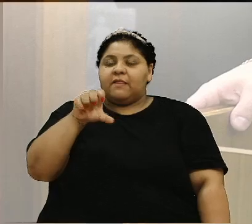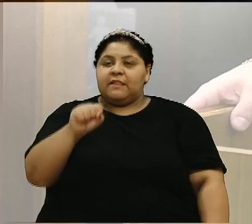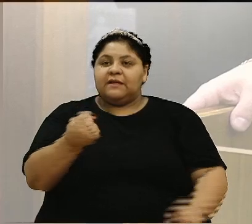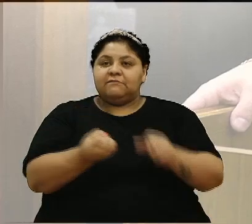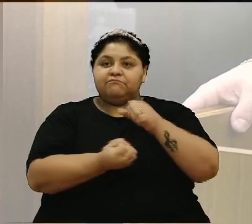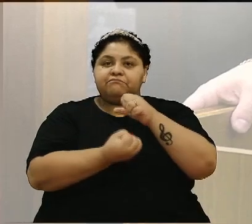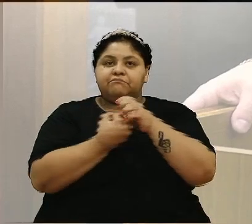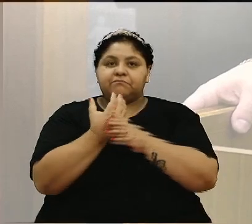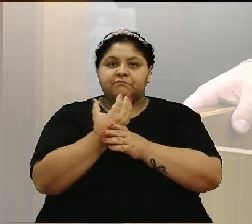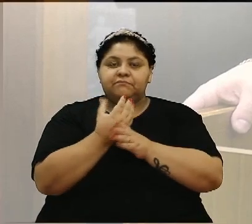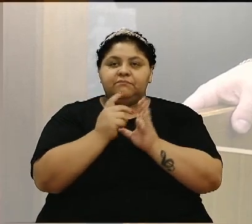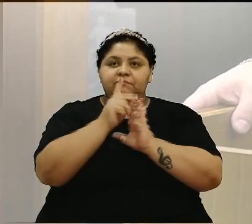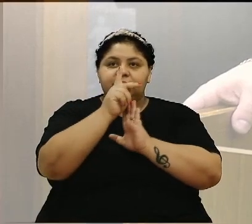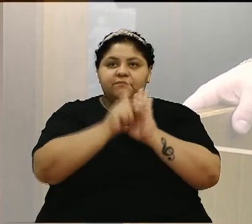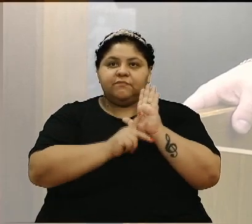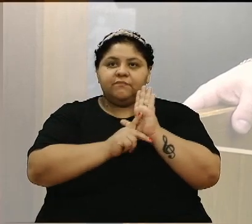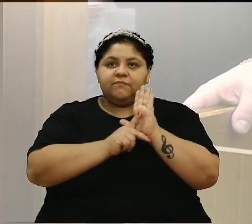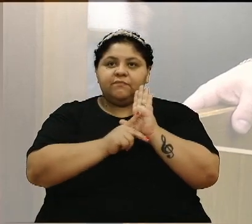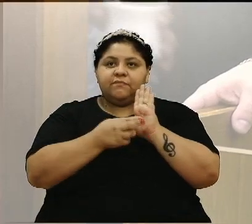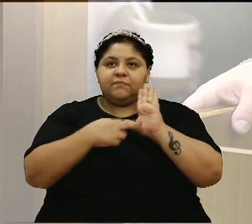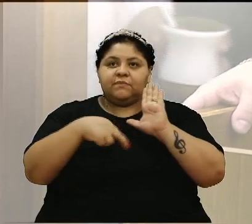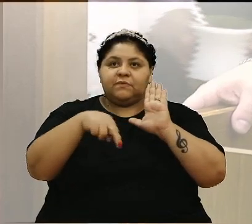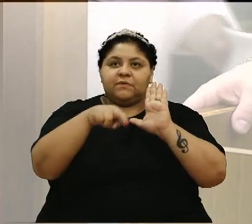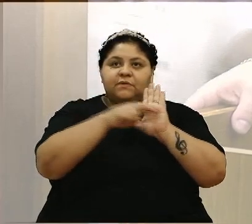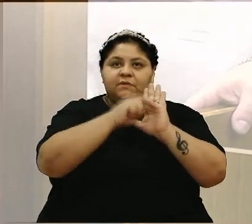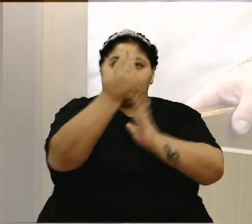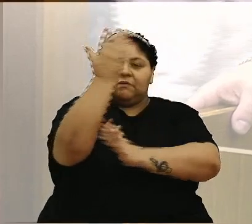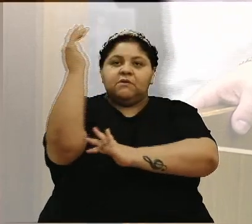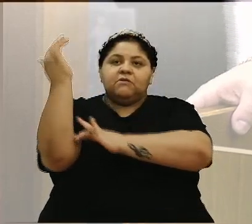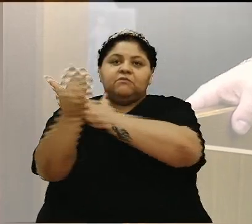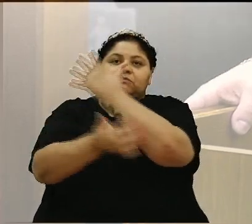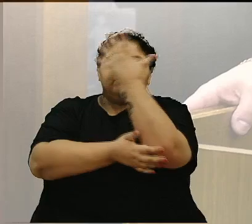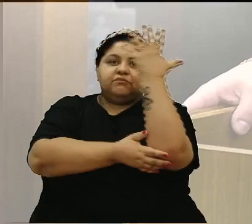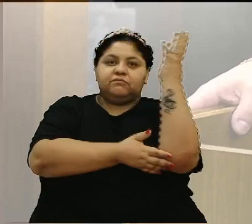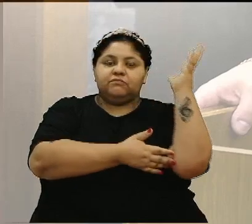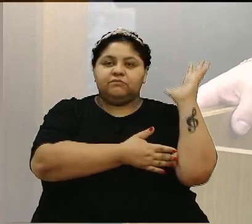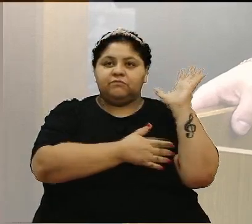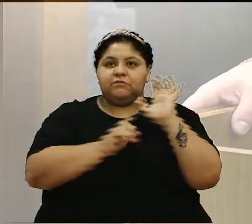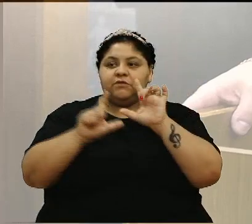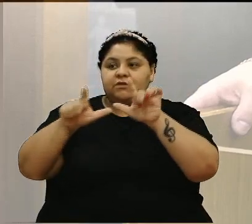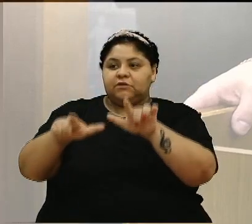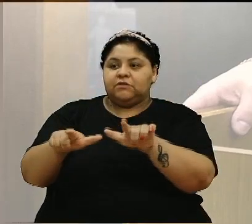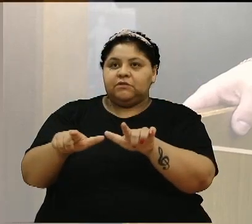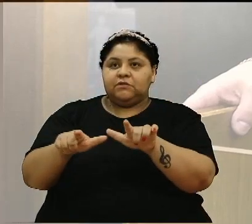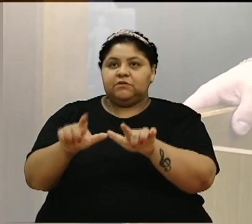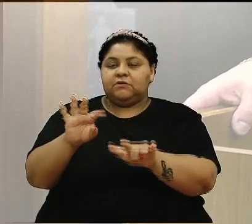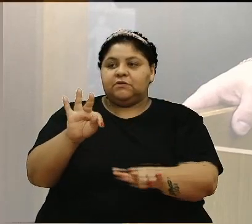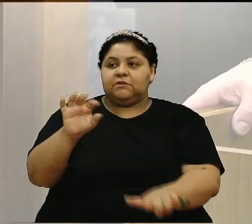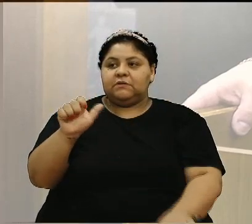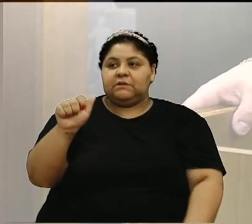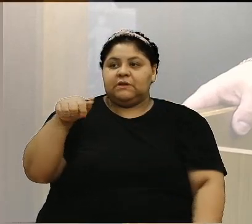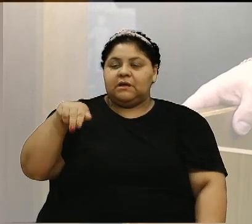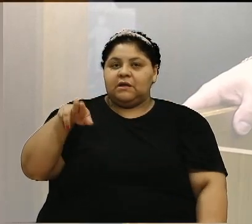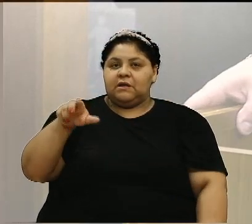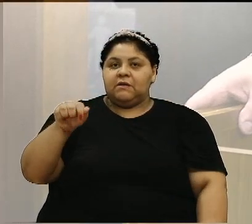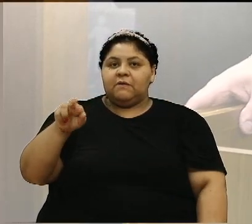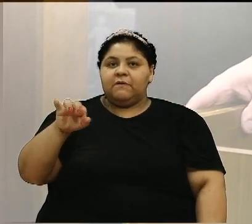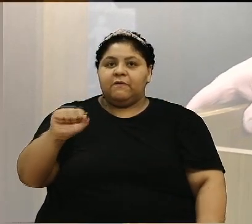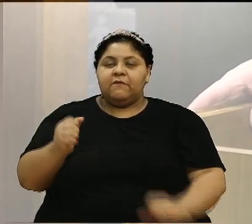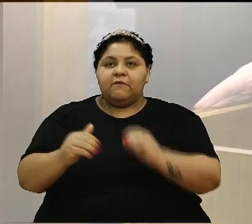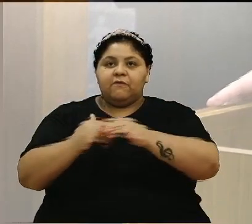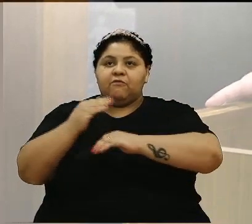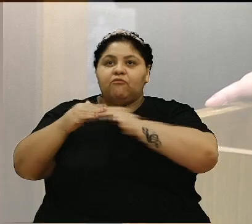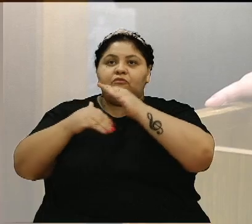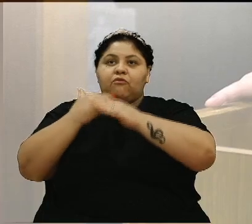criação do projeto de recuperação da mata ciliar do complexo Taquari-Antas, desenvolvido em prol do